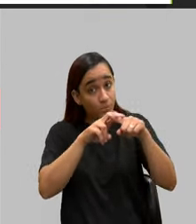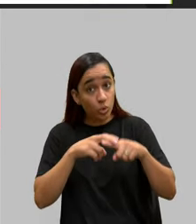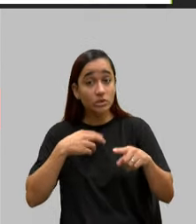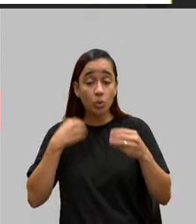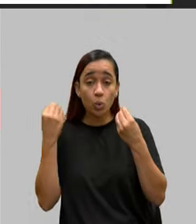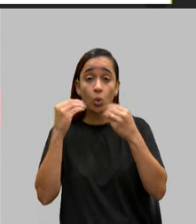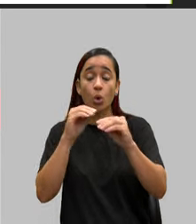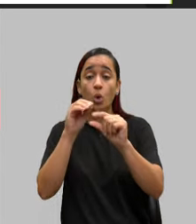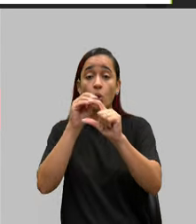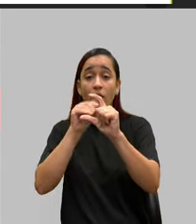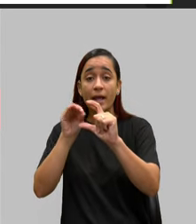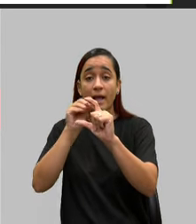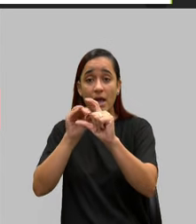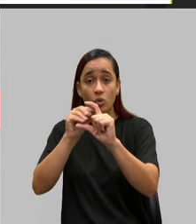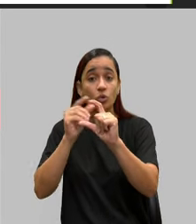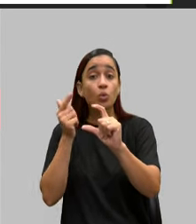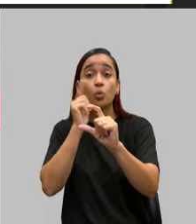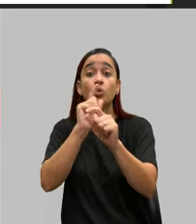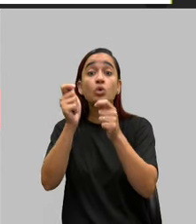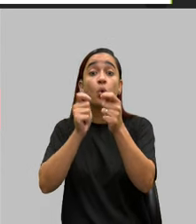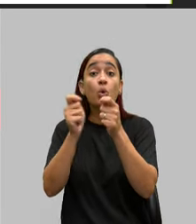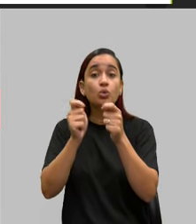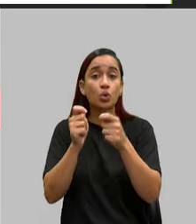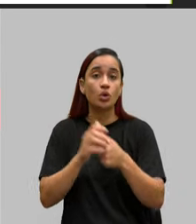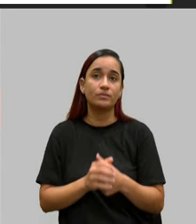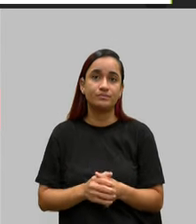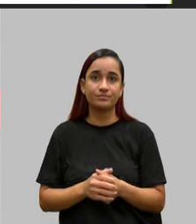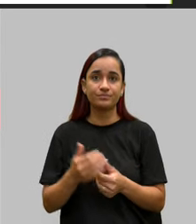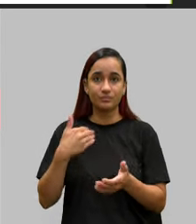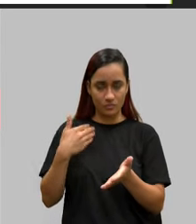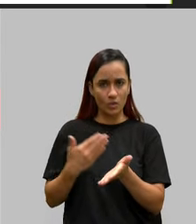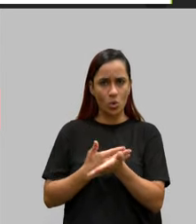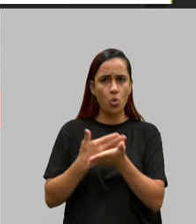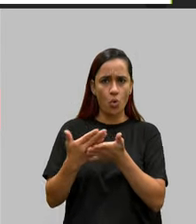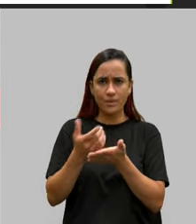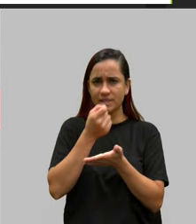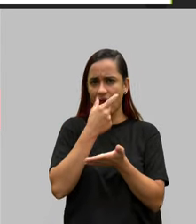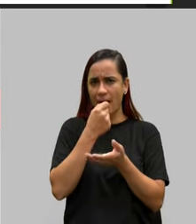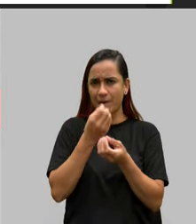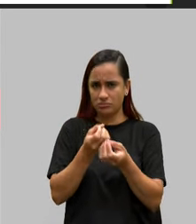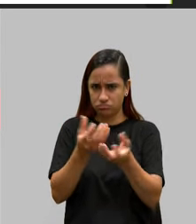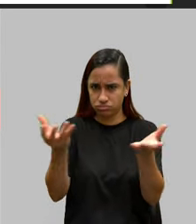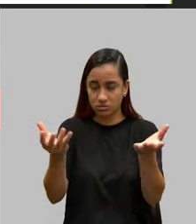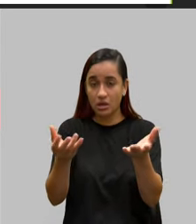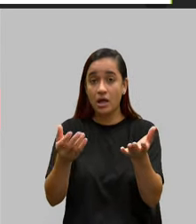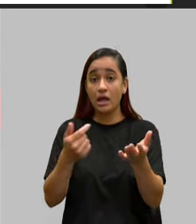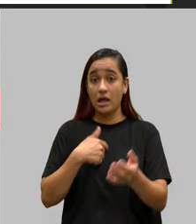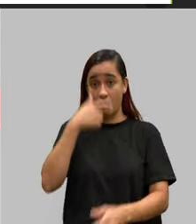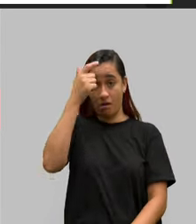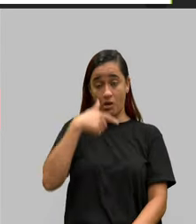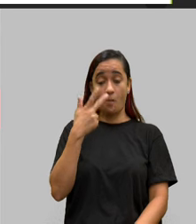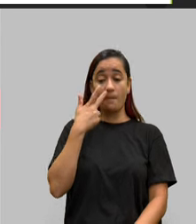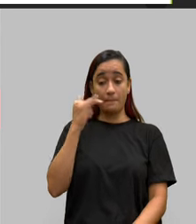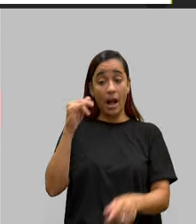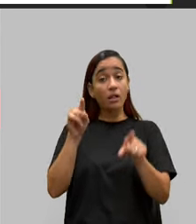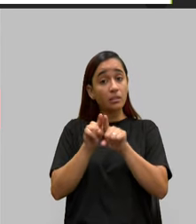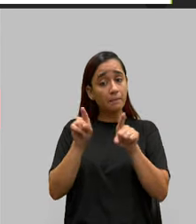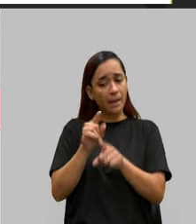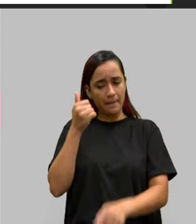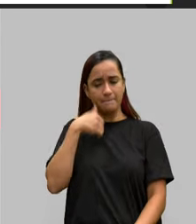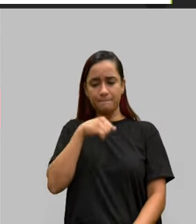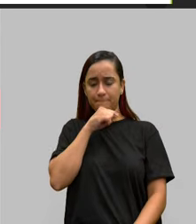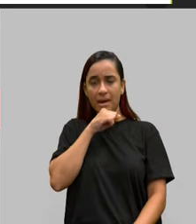leva um controle quando eu comecei a prescrever eu sou pai e mãe do meu filho Benício Por uma questão